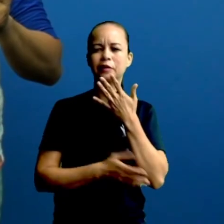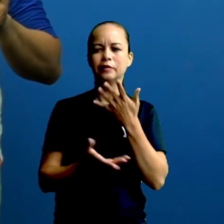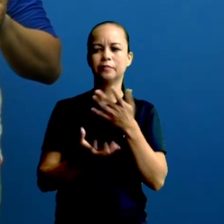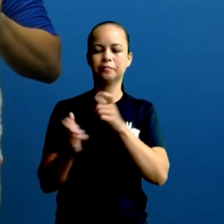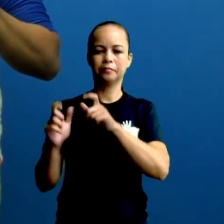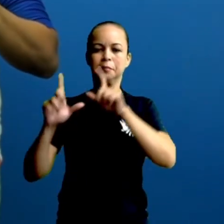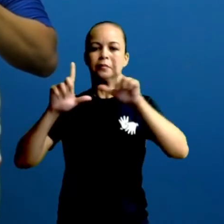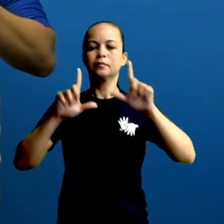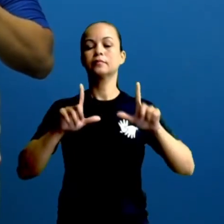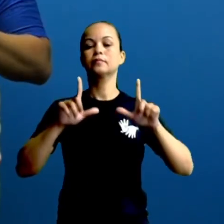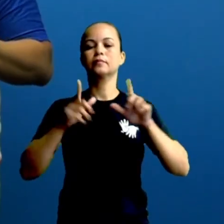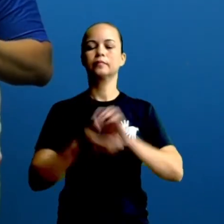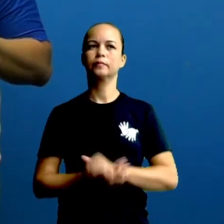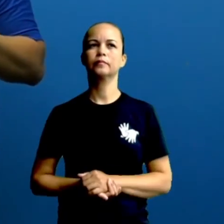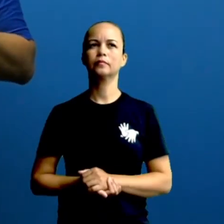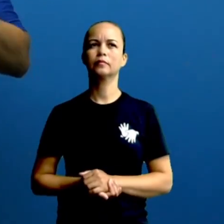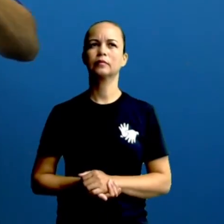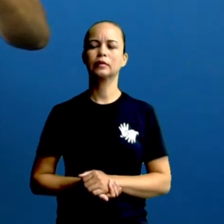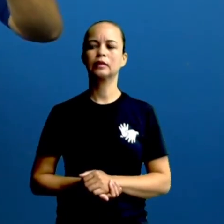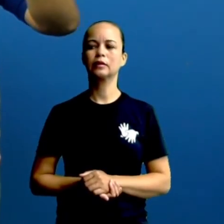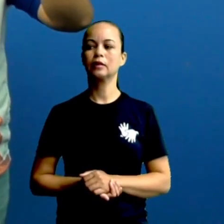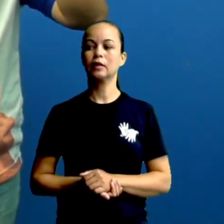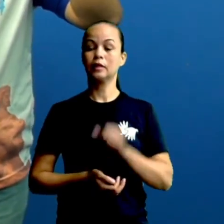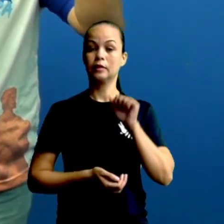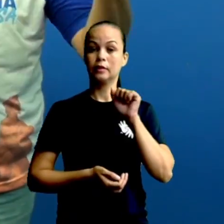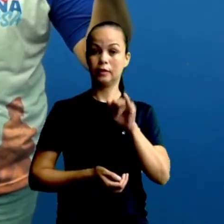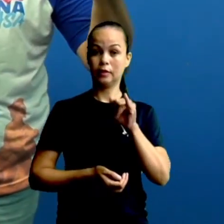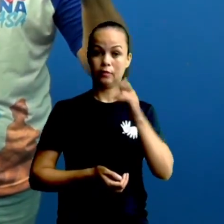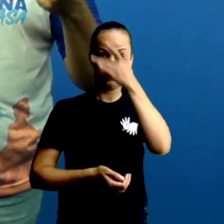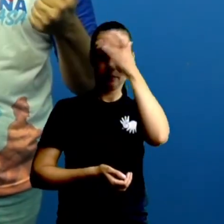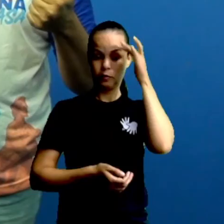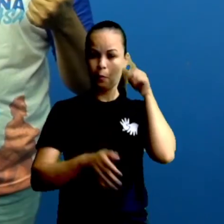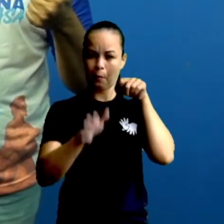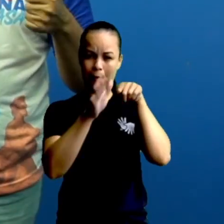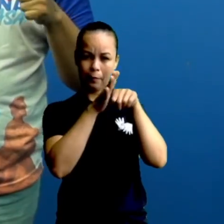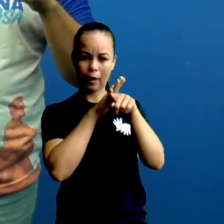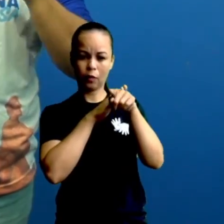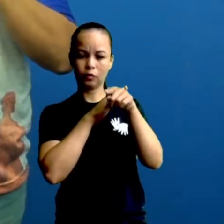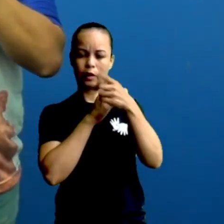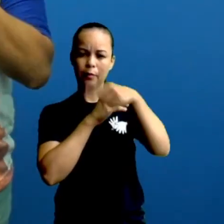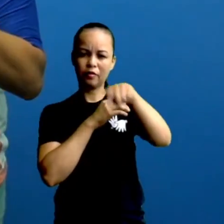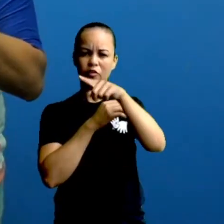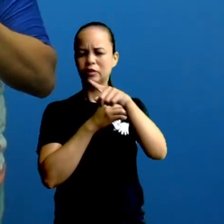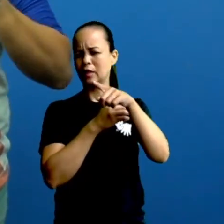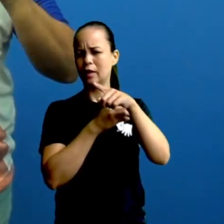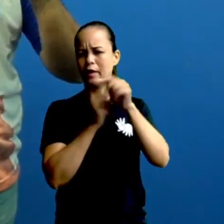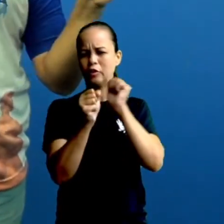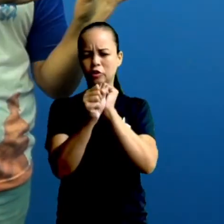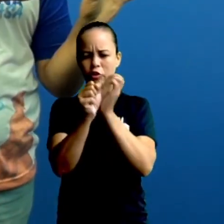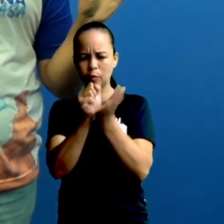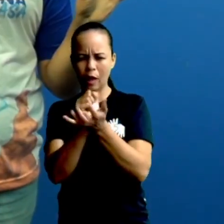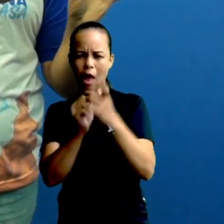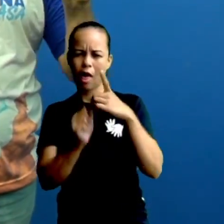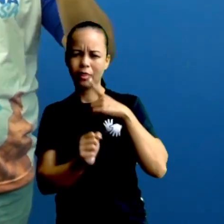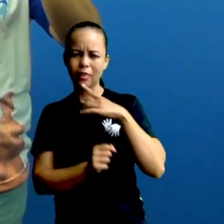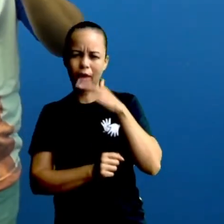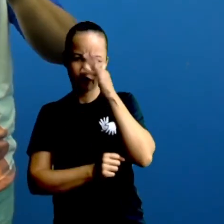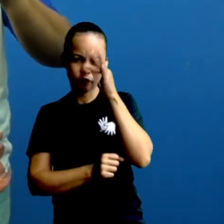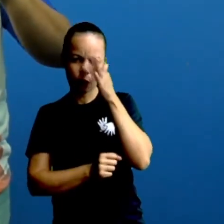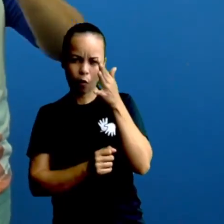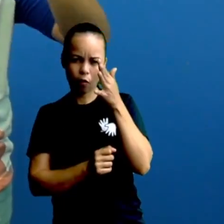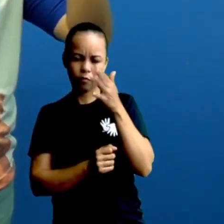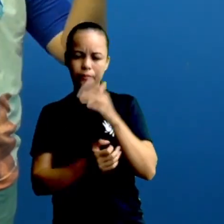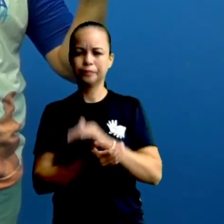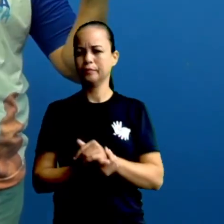rapidinho, produção. Se alguém perguntar para você, gimnosperma tem flor? Se a gente considerar, e eu já falei isso na última aula e eu